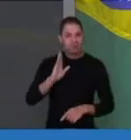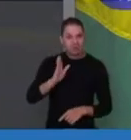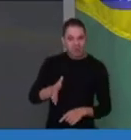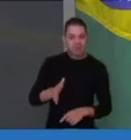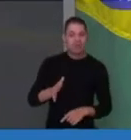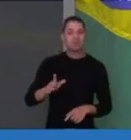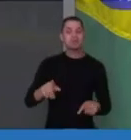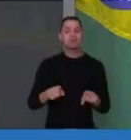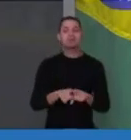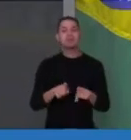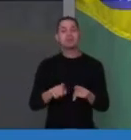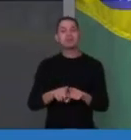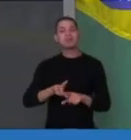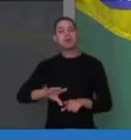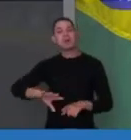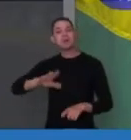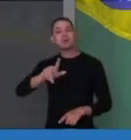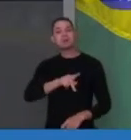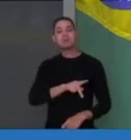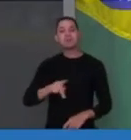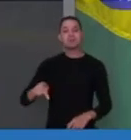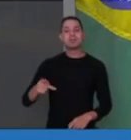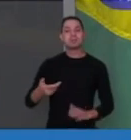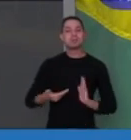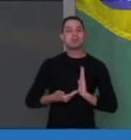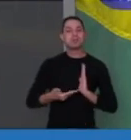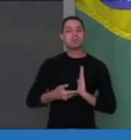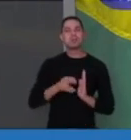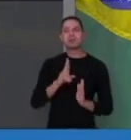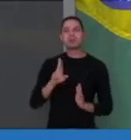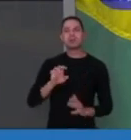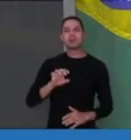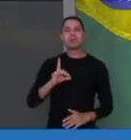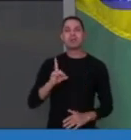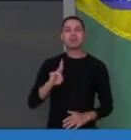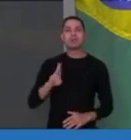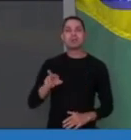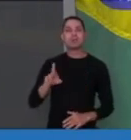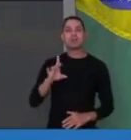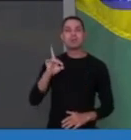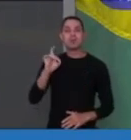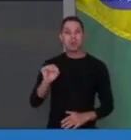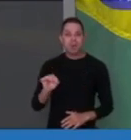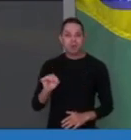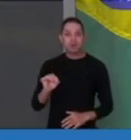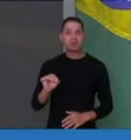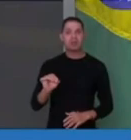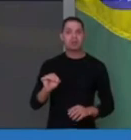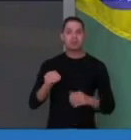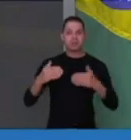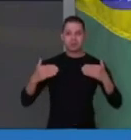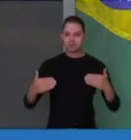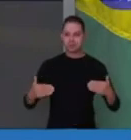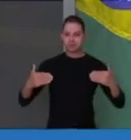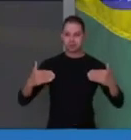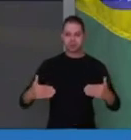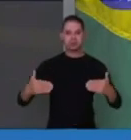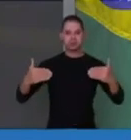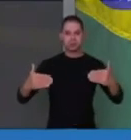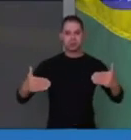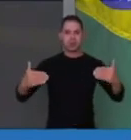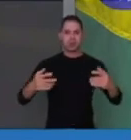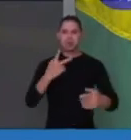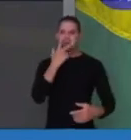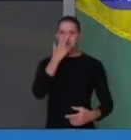que aconteceu, o presidente da Câmara aqui se chamava Eduardo Cunha, aqui nessa esplanada toda, foi um campo de